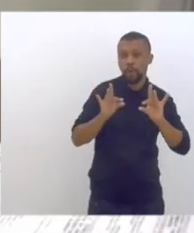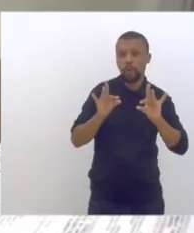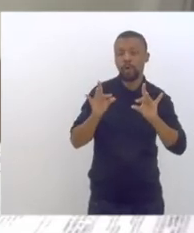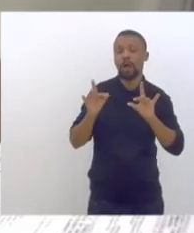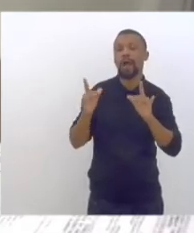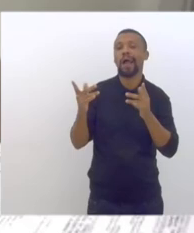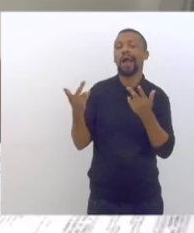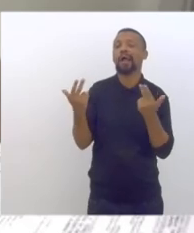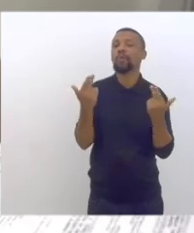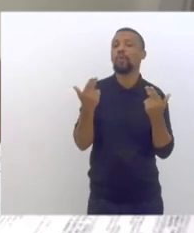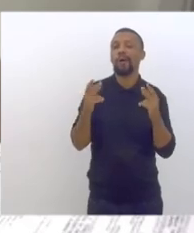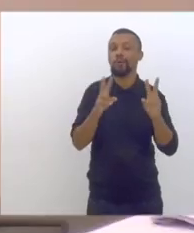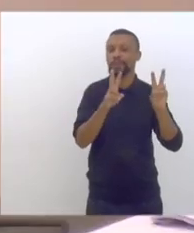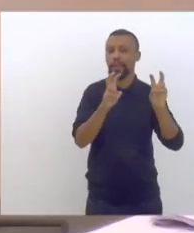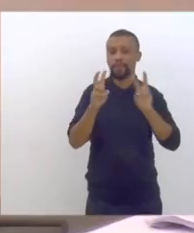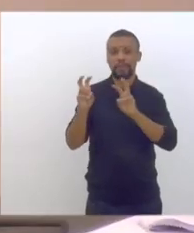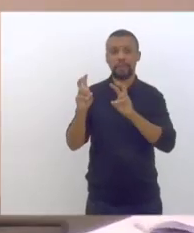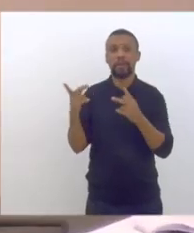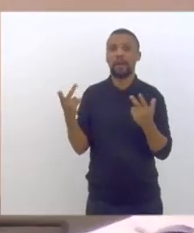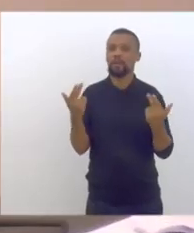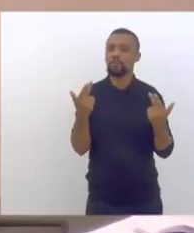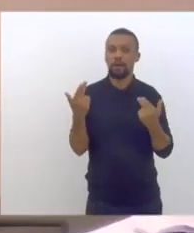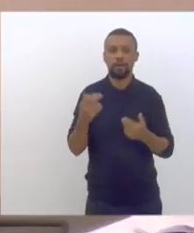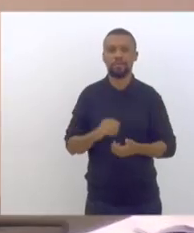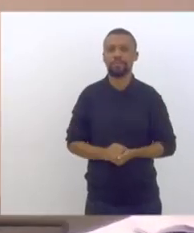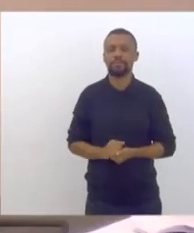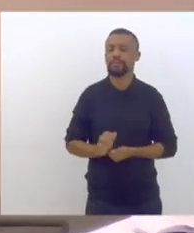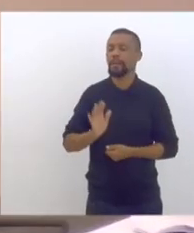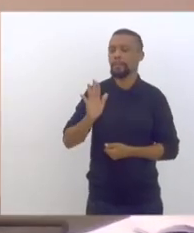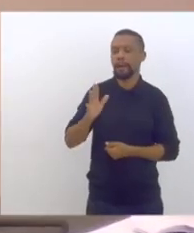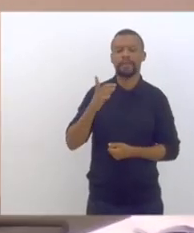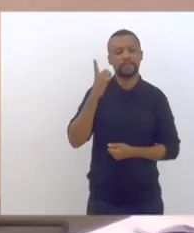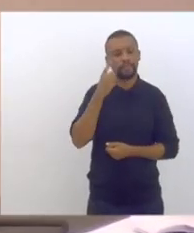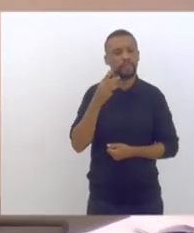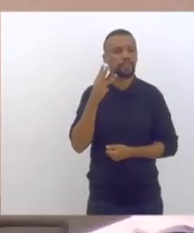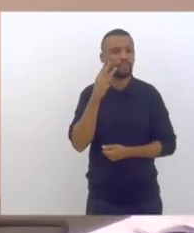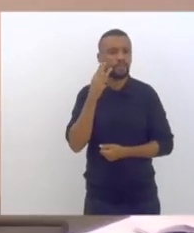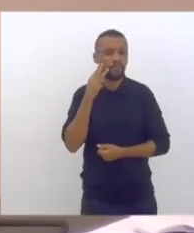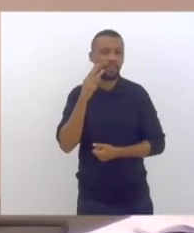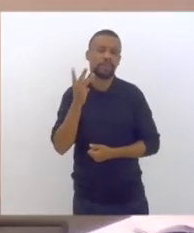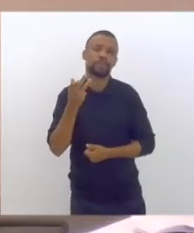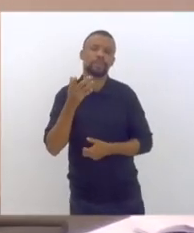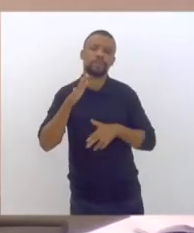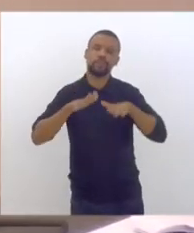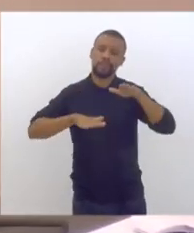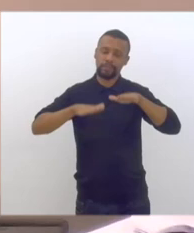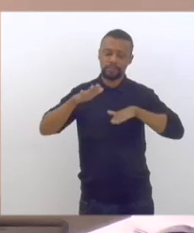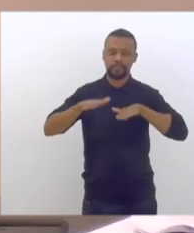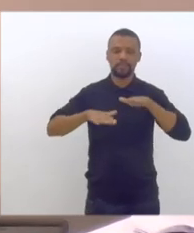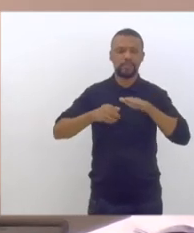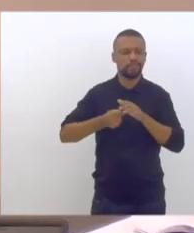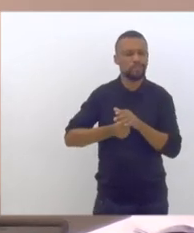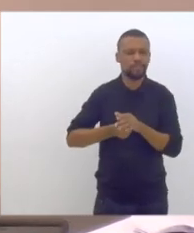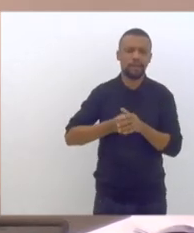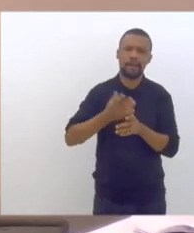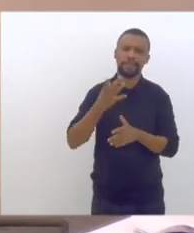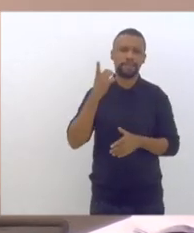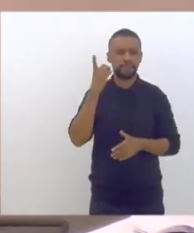de dente que deu aliás Deputado waldeck Carneiro muitas vezes Deputado é